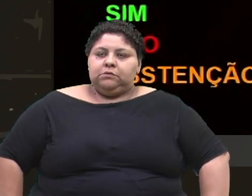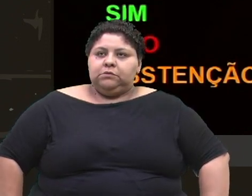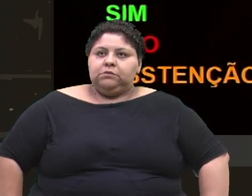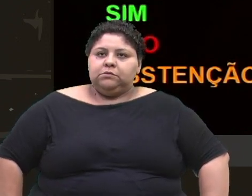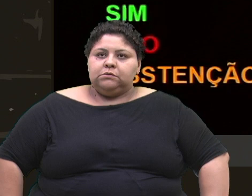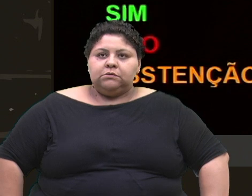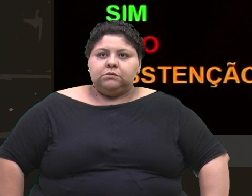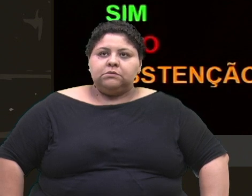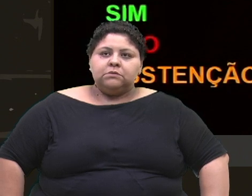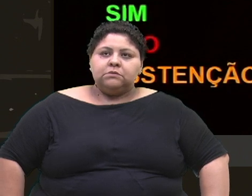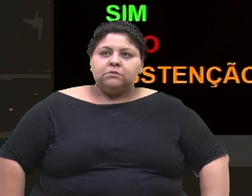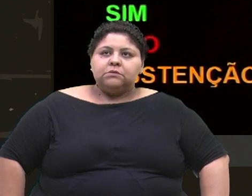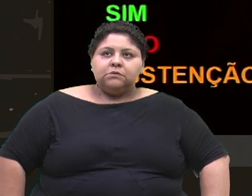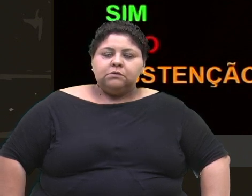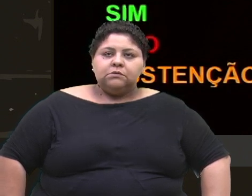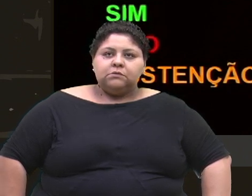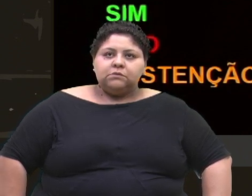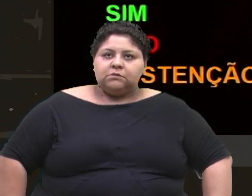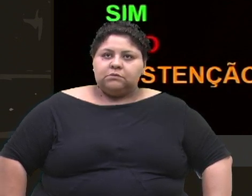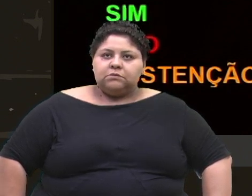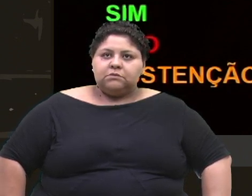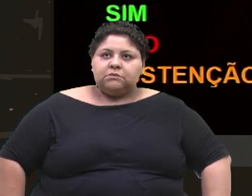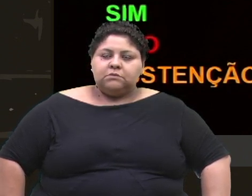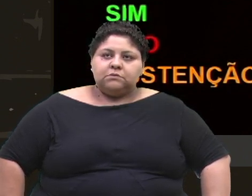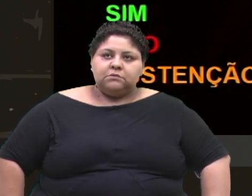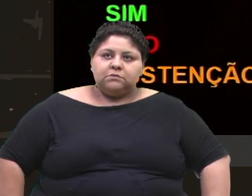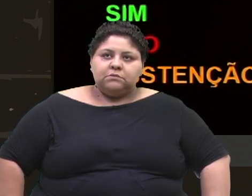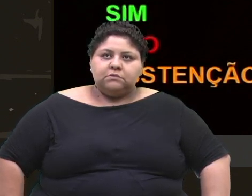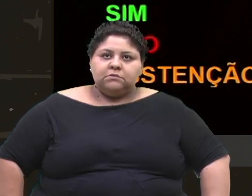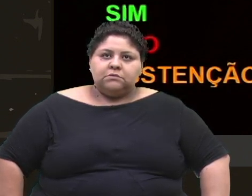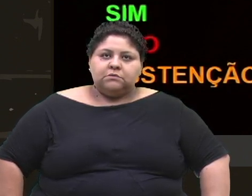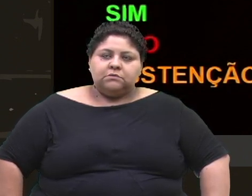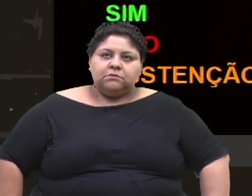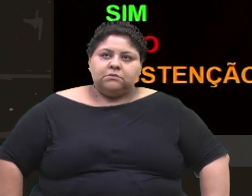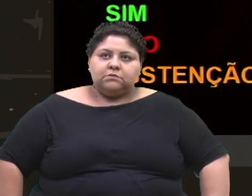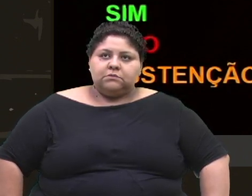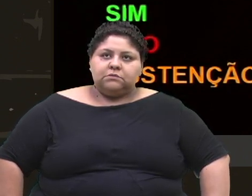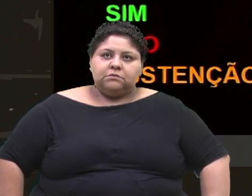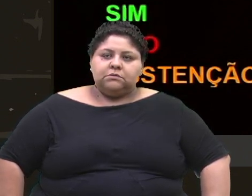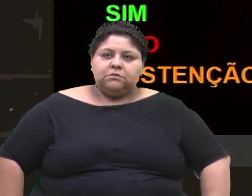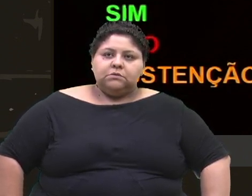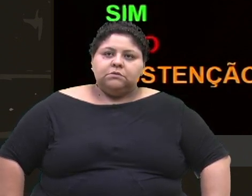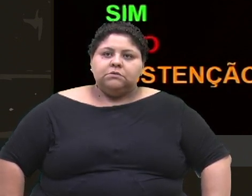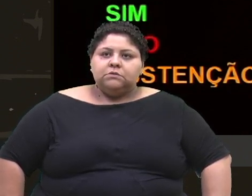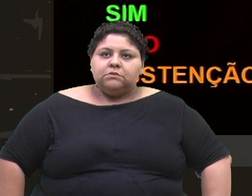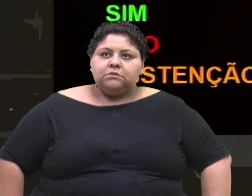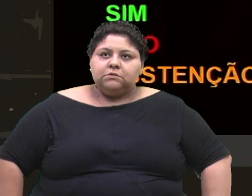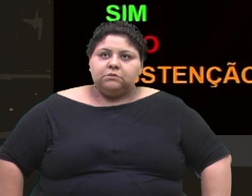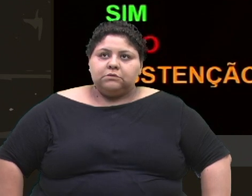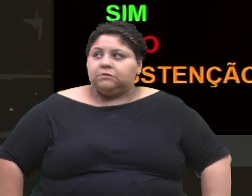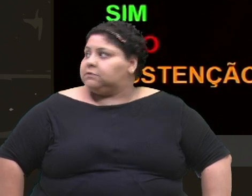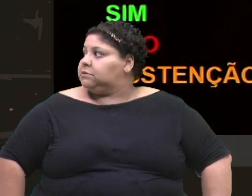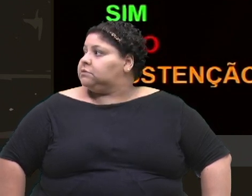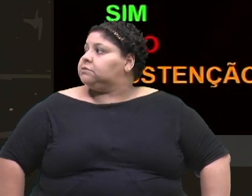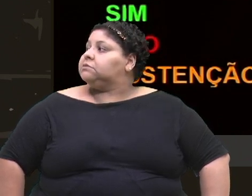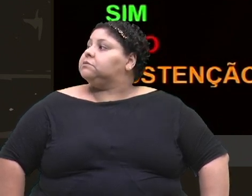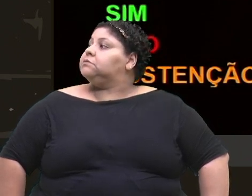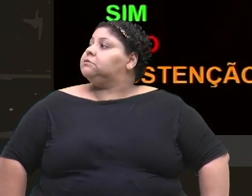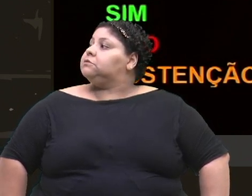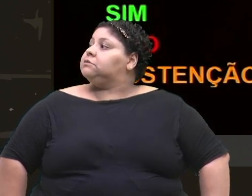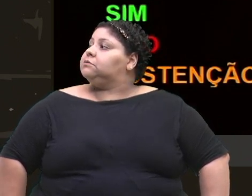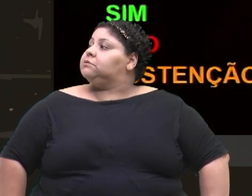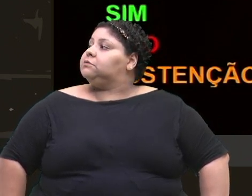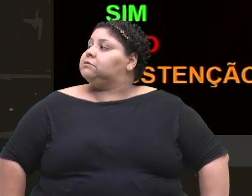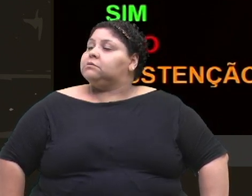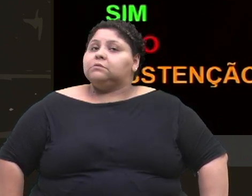senhor presidente. Estela Balardim vota sim. Meneguzzi vota sim, senhor presidente. Alberto Meneguzzi vota sim. Fantinel